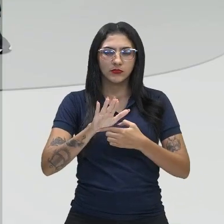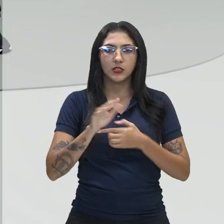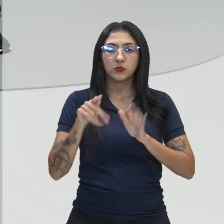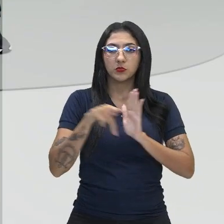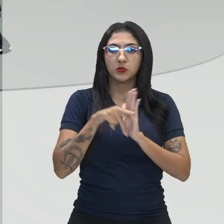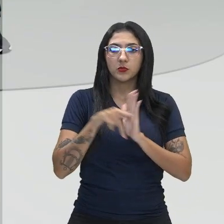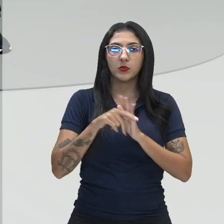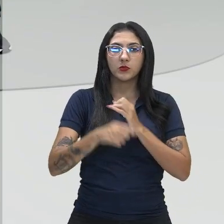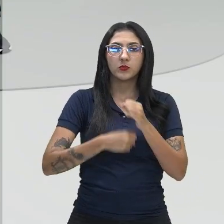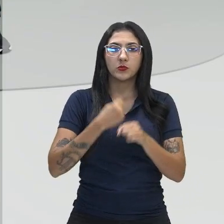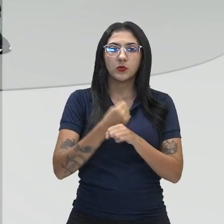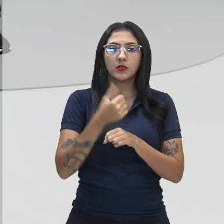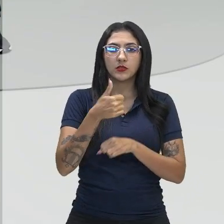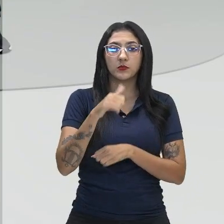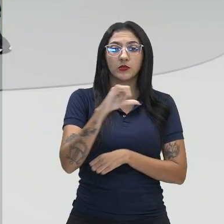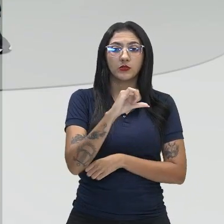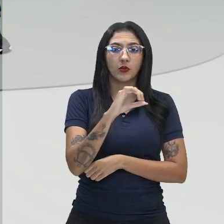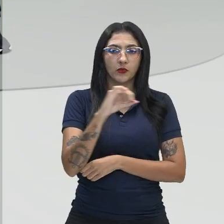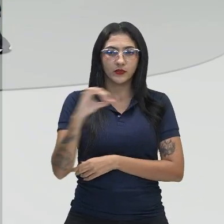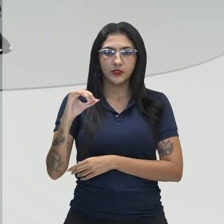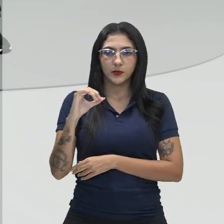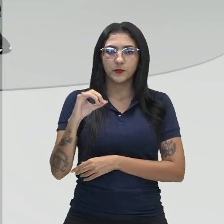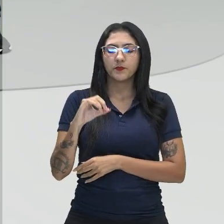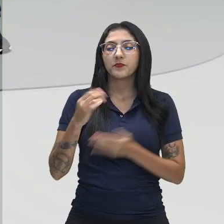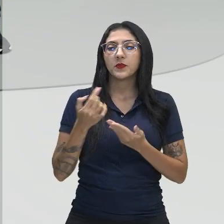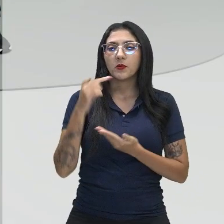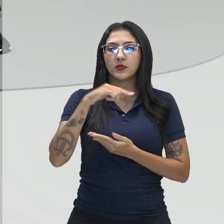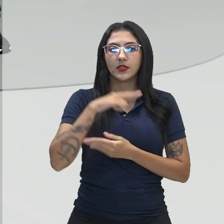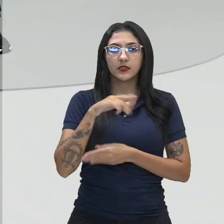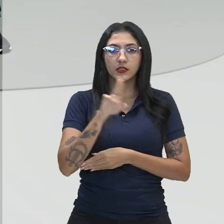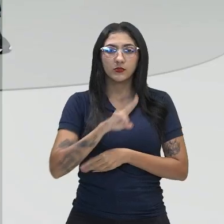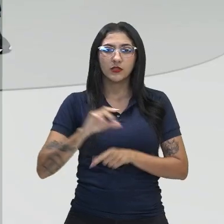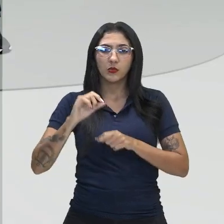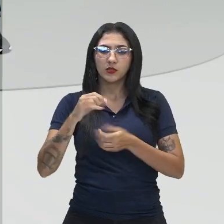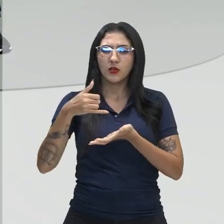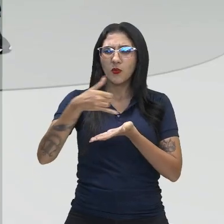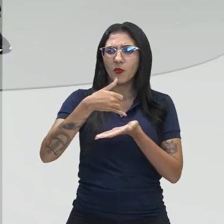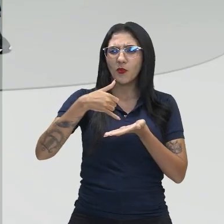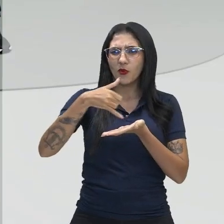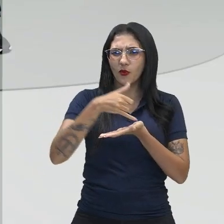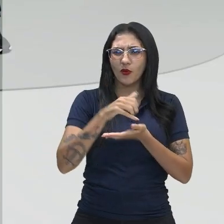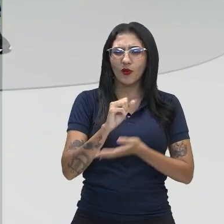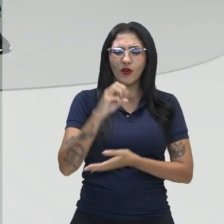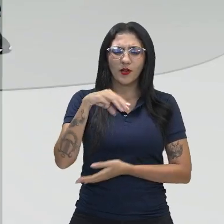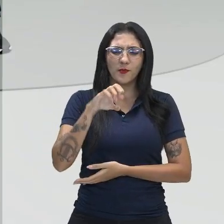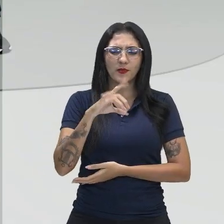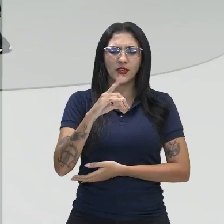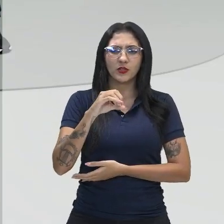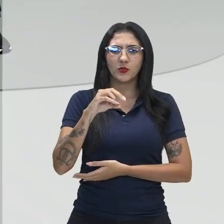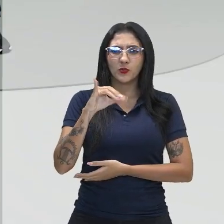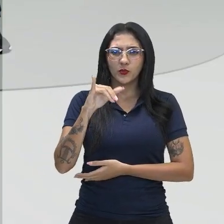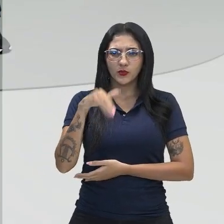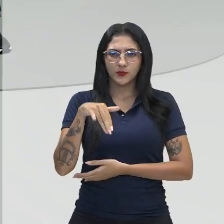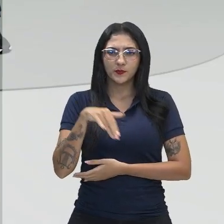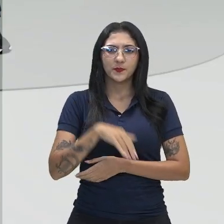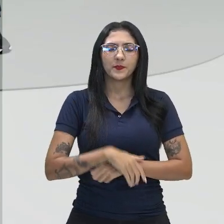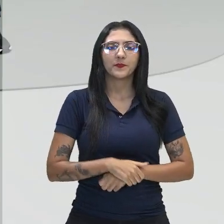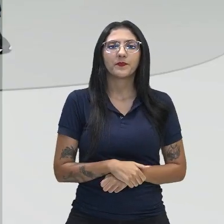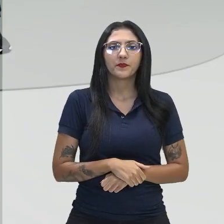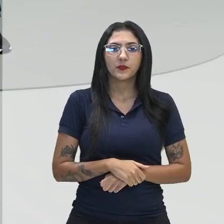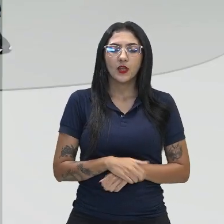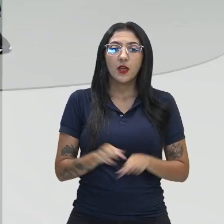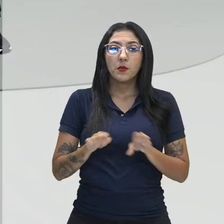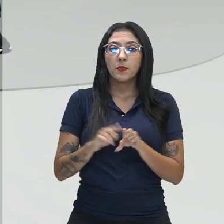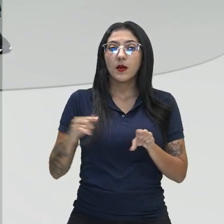em 1900 e nele se utilizava um óleo de amendoim como combustível. Mas vamos lá, olha, para entender o ciclo